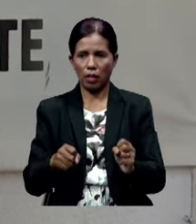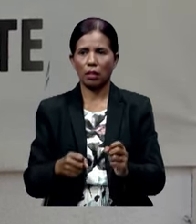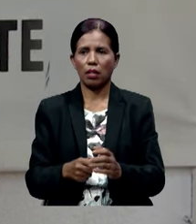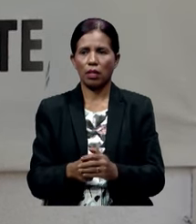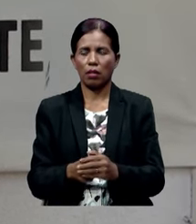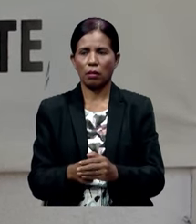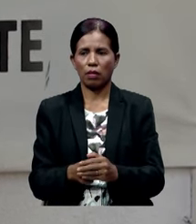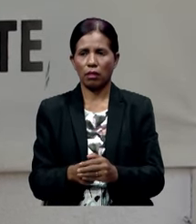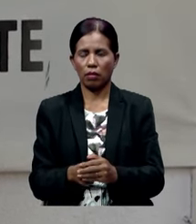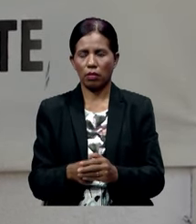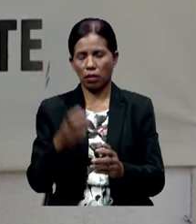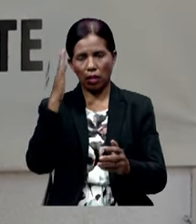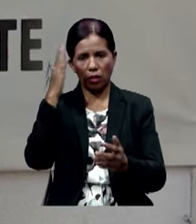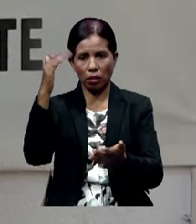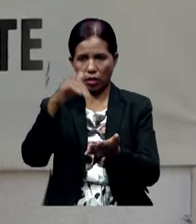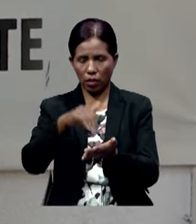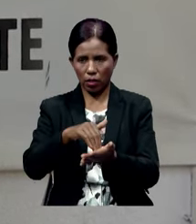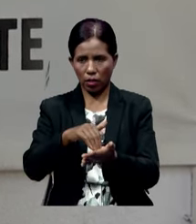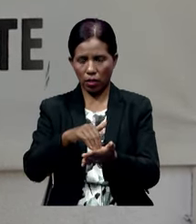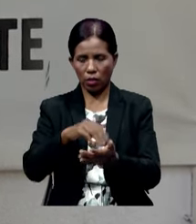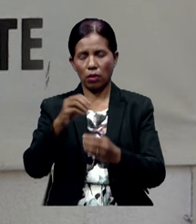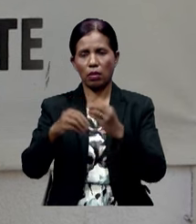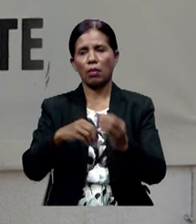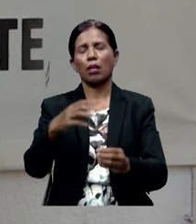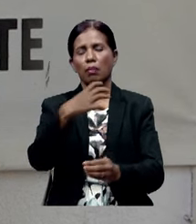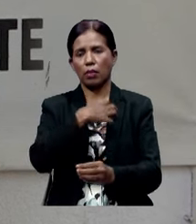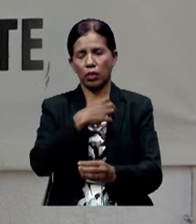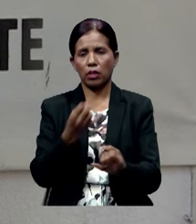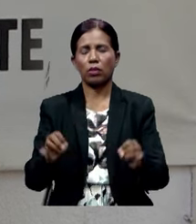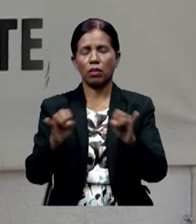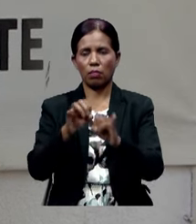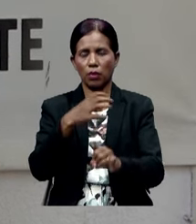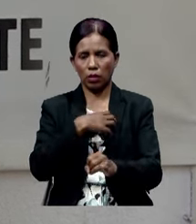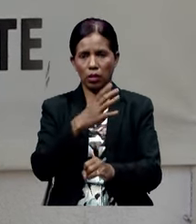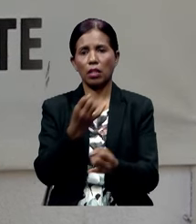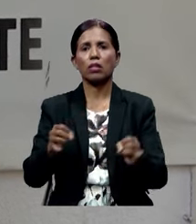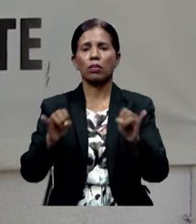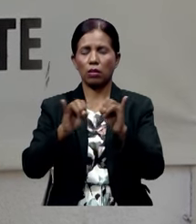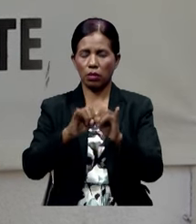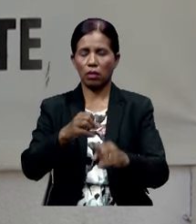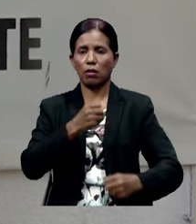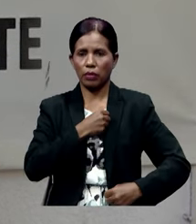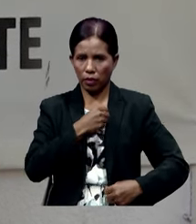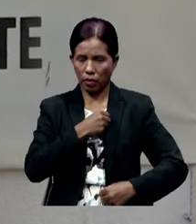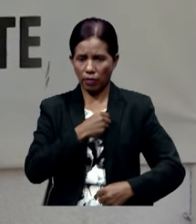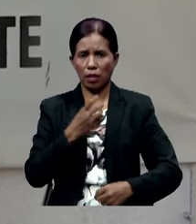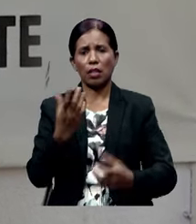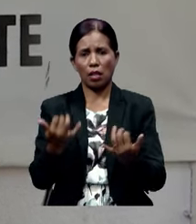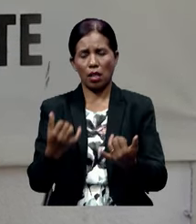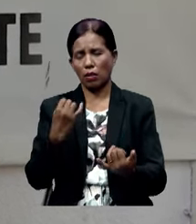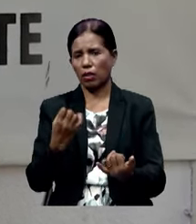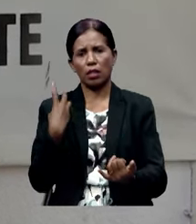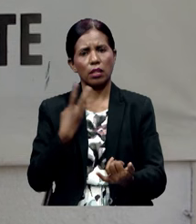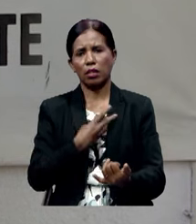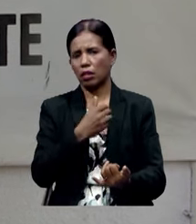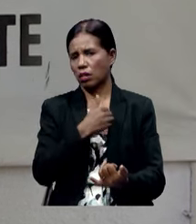halo avaliação ba instituição PNTL ga instituição militar. Tamba ada daun ni te sidau ka hatene, tamba sidau